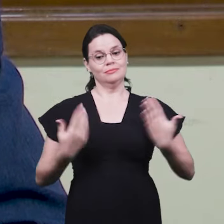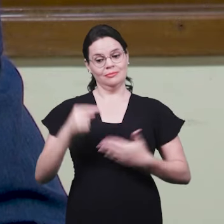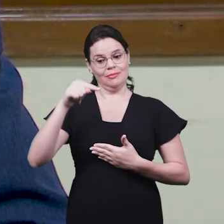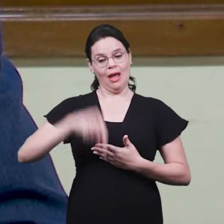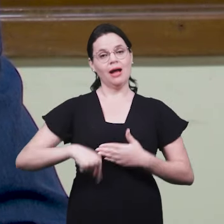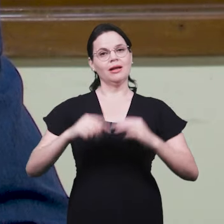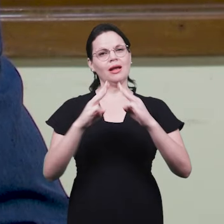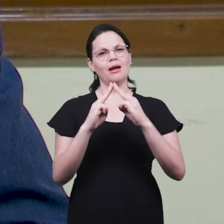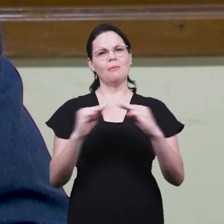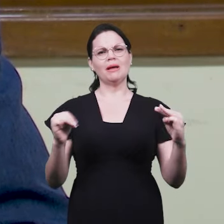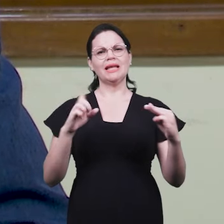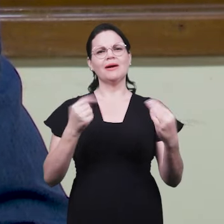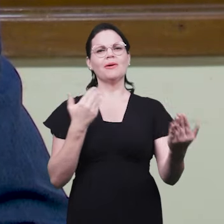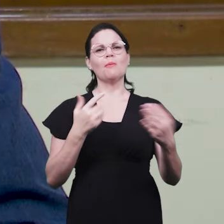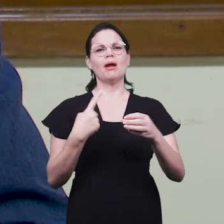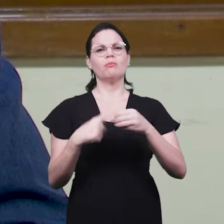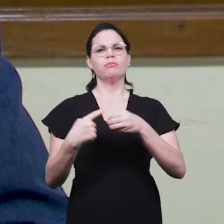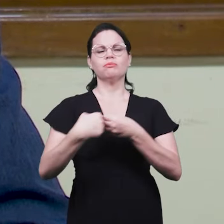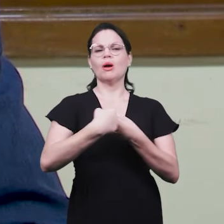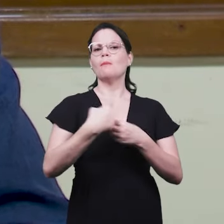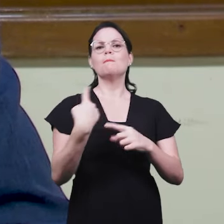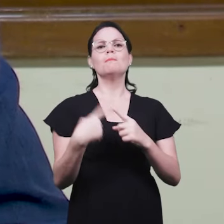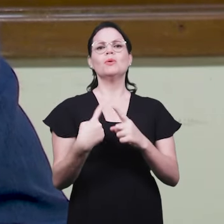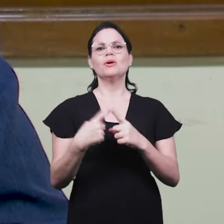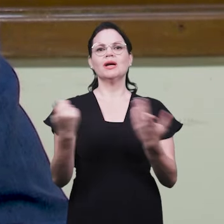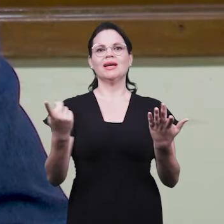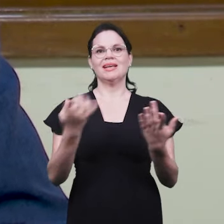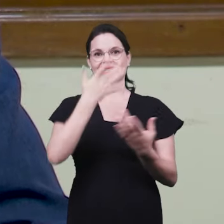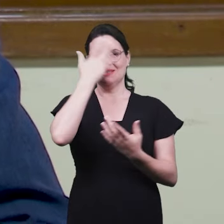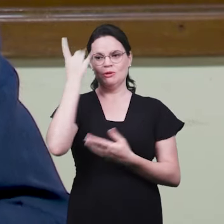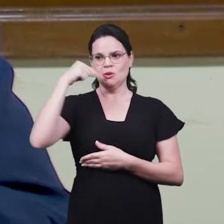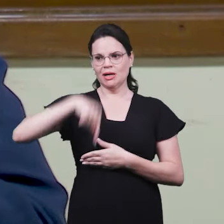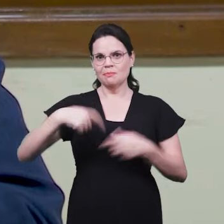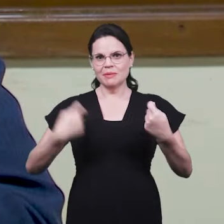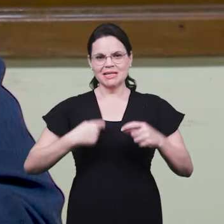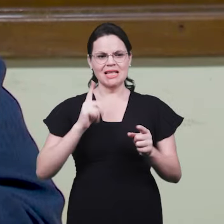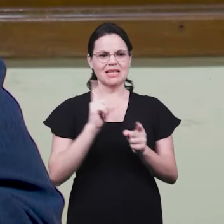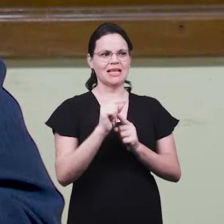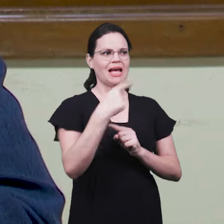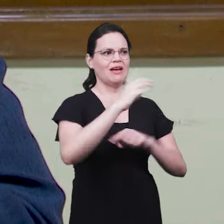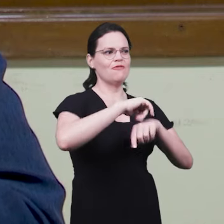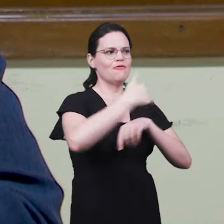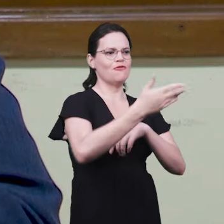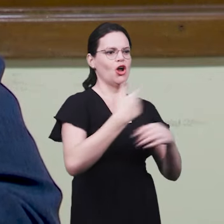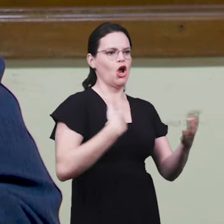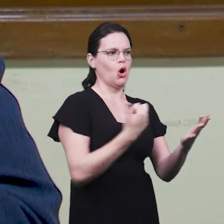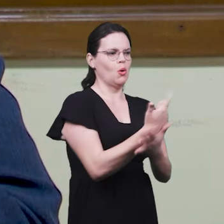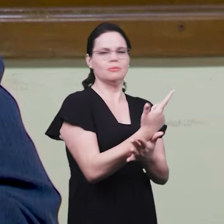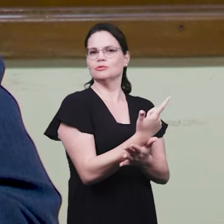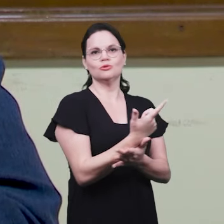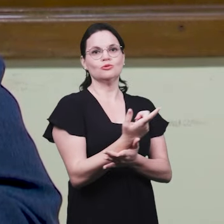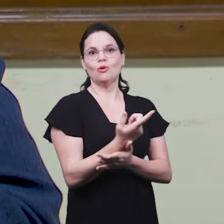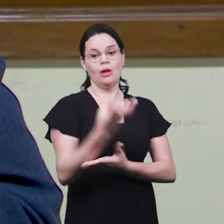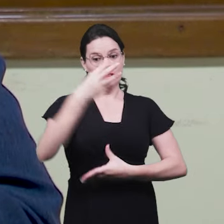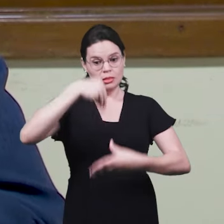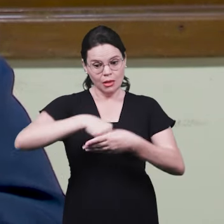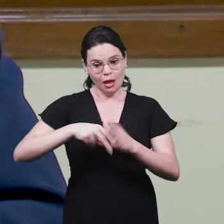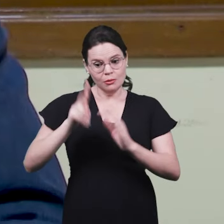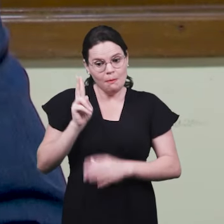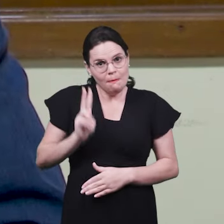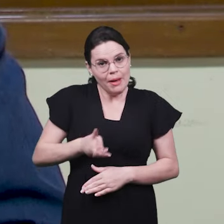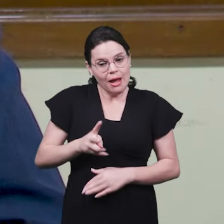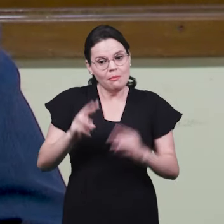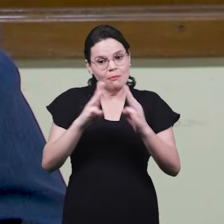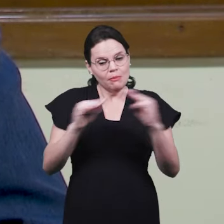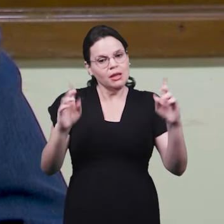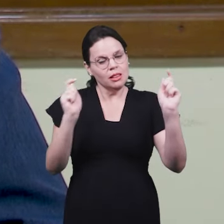torna-se uma cidade por quê? Porque as pessoas aqui não tem como sair lá fora para comprar nada, tem, tudo é aqui dentro, desde a alimentação